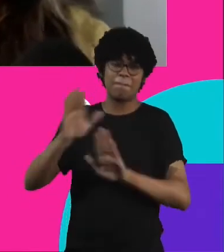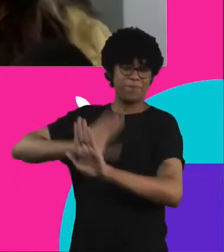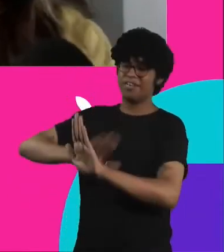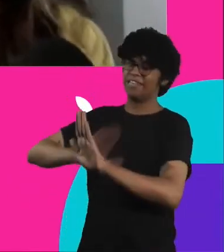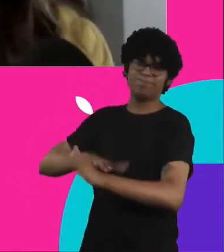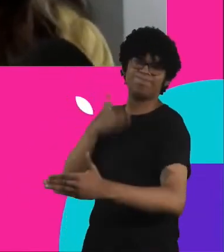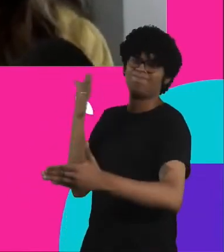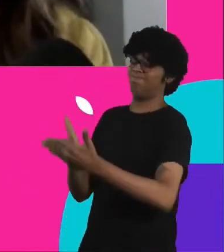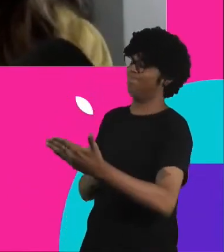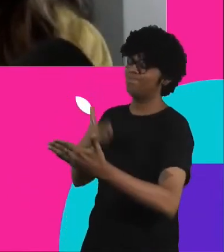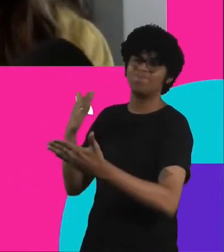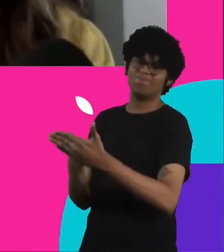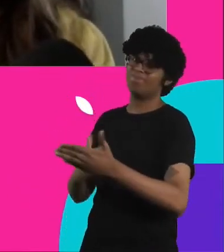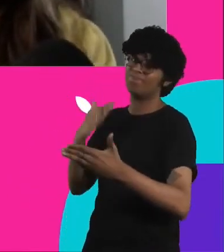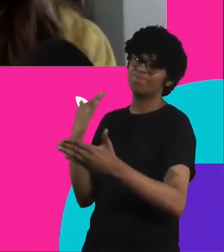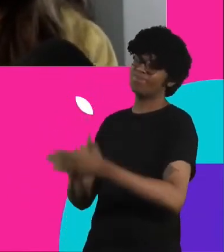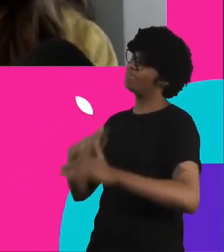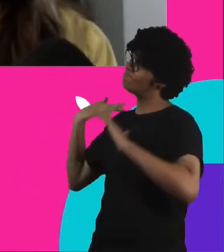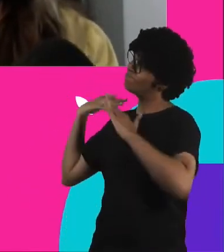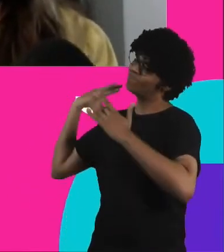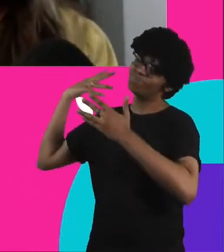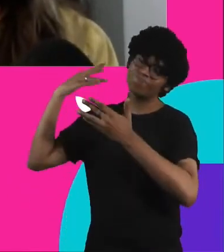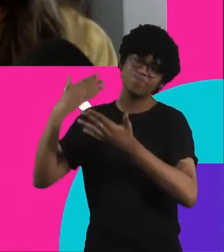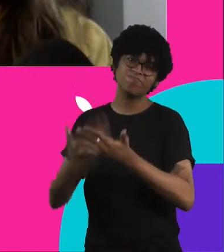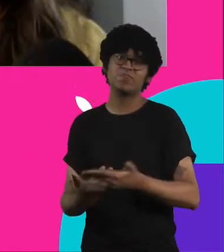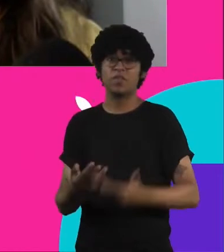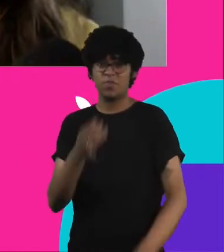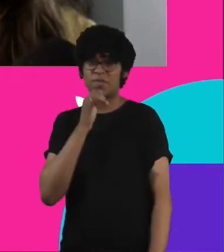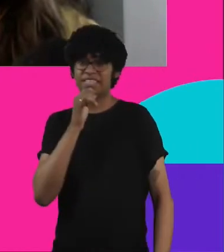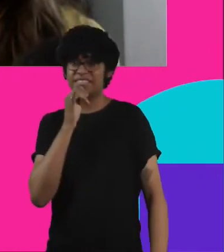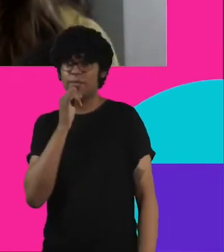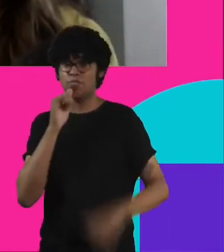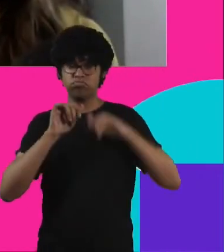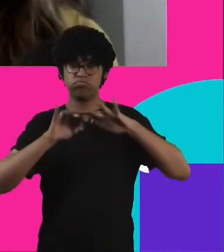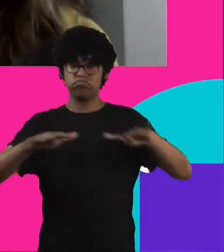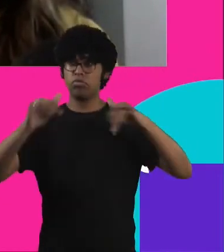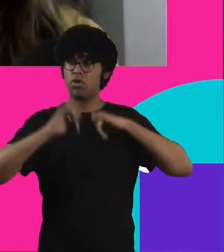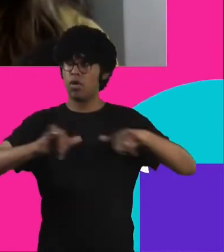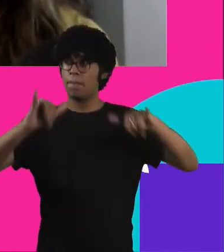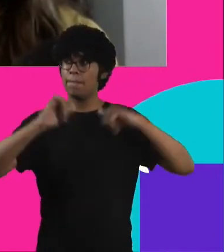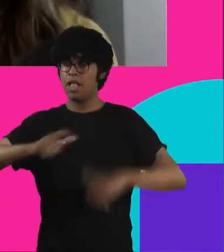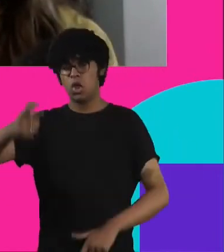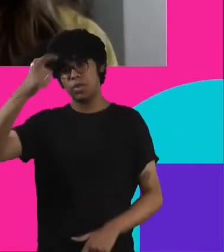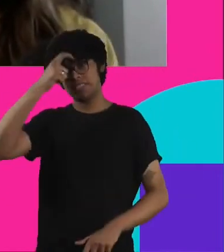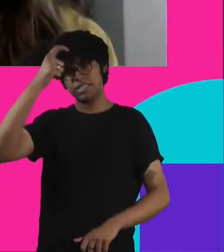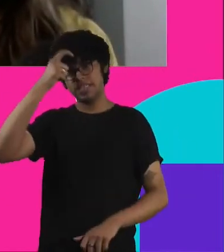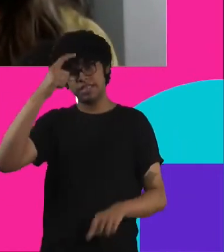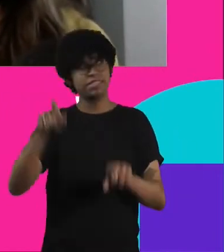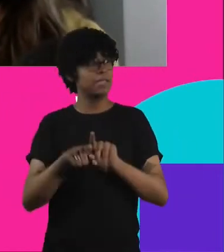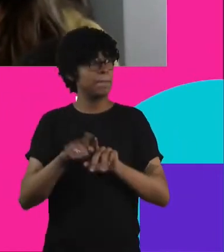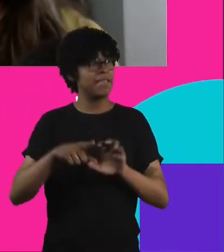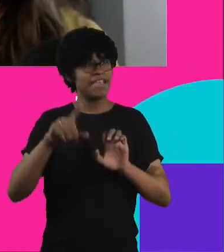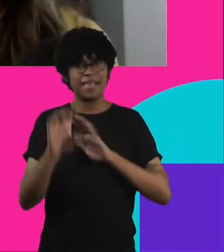E eu vejo isso sendo percebido a partir de campanhas de conscientização e atividades e